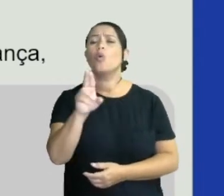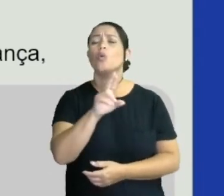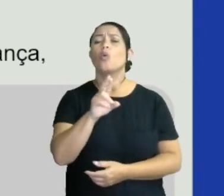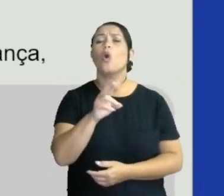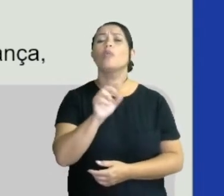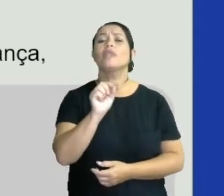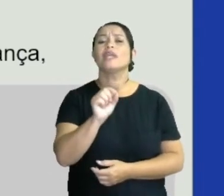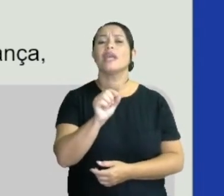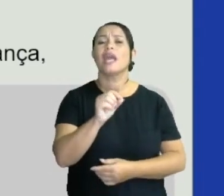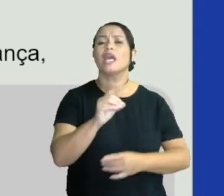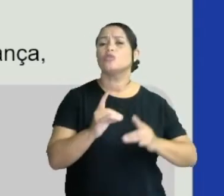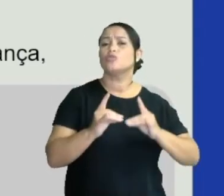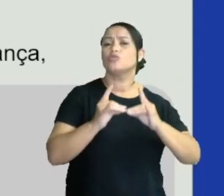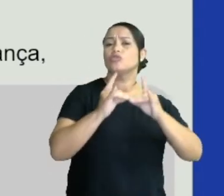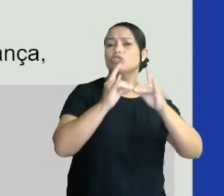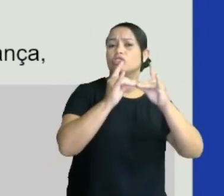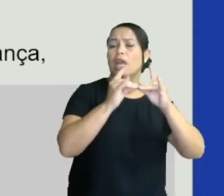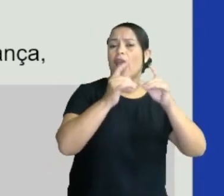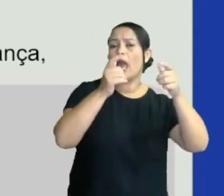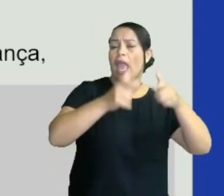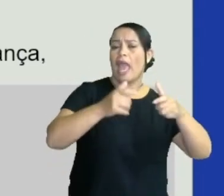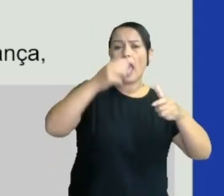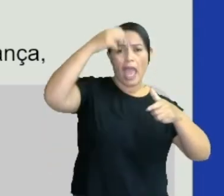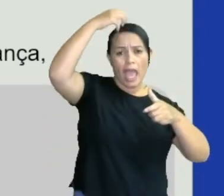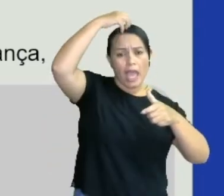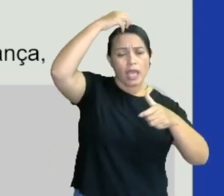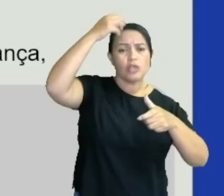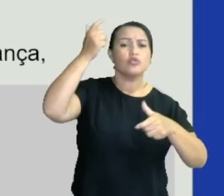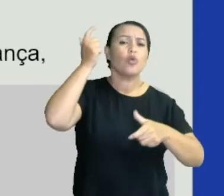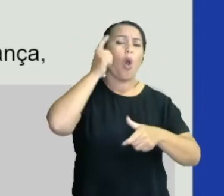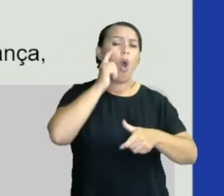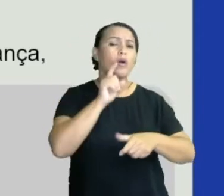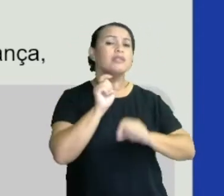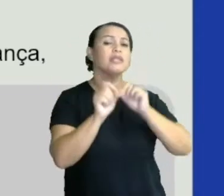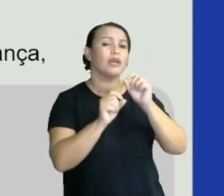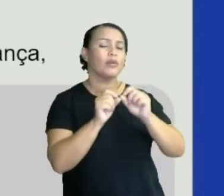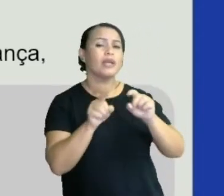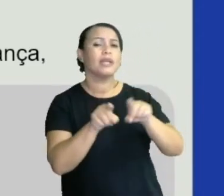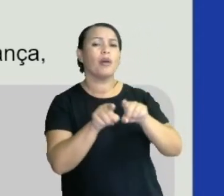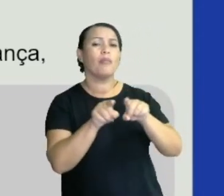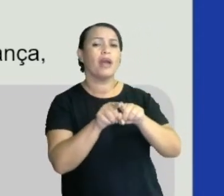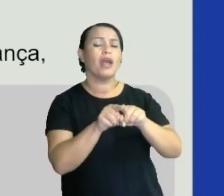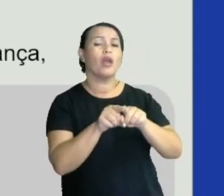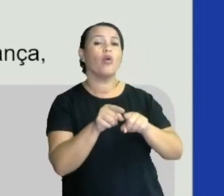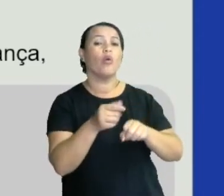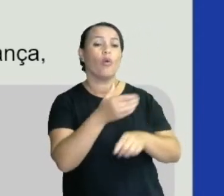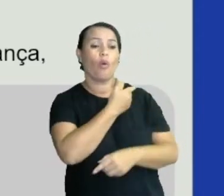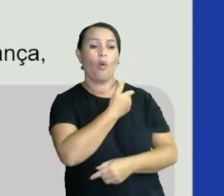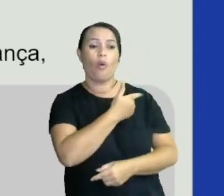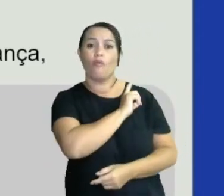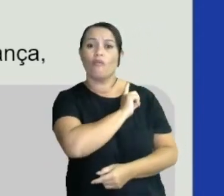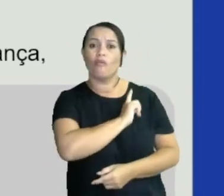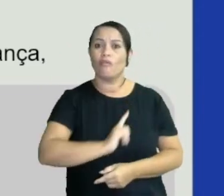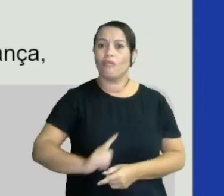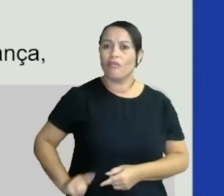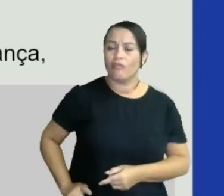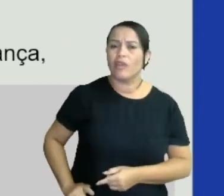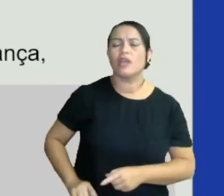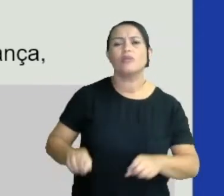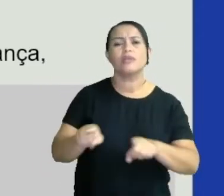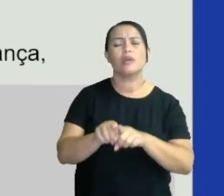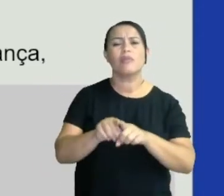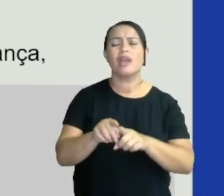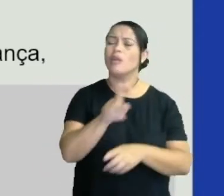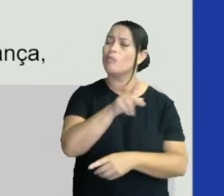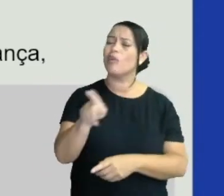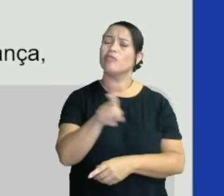exemplo, ele concede a Henrique de Borgonha, que é um nobre da França, o governo do condado portucalense. Professora,